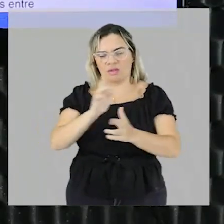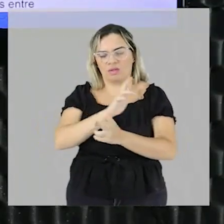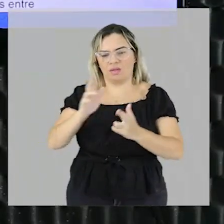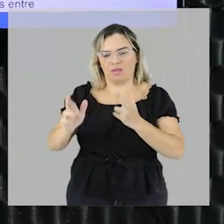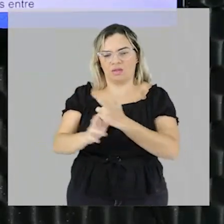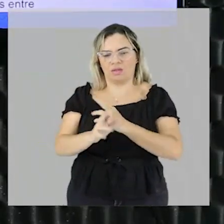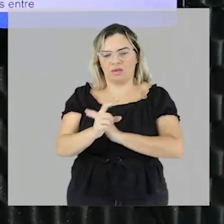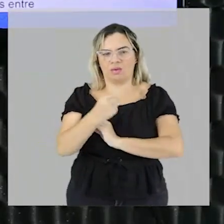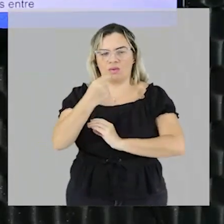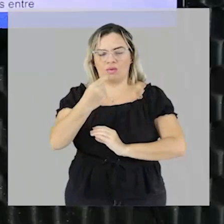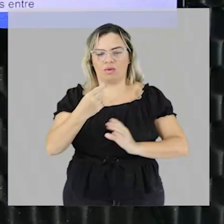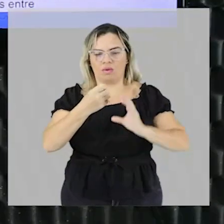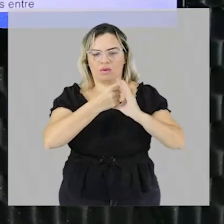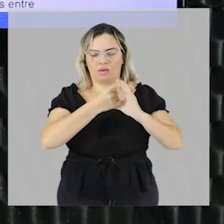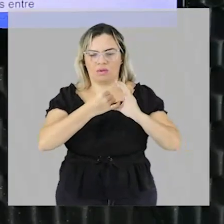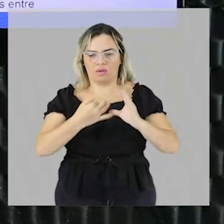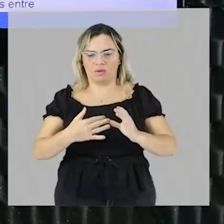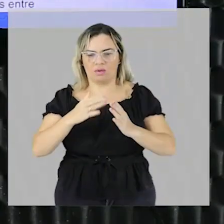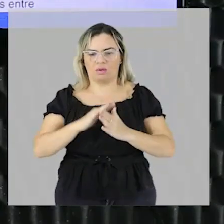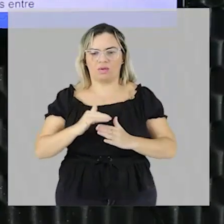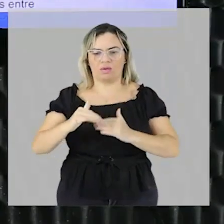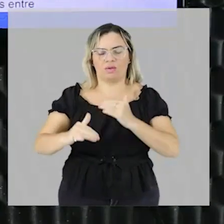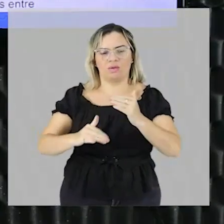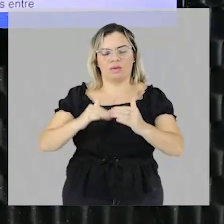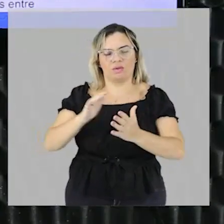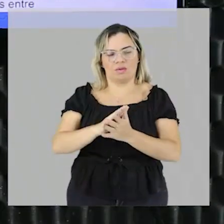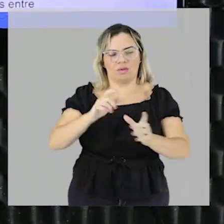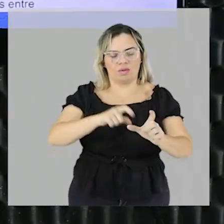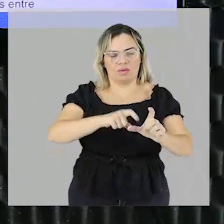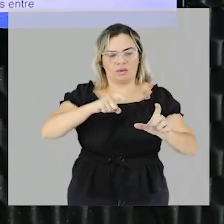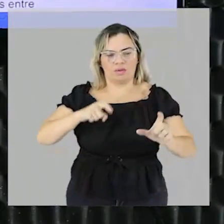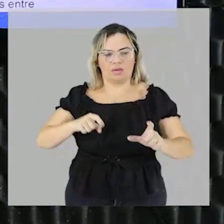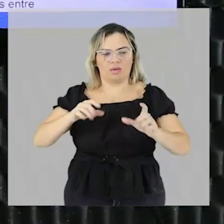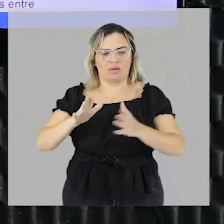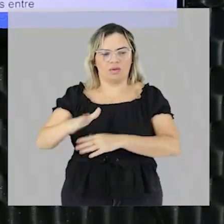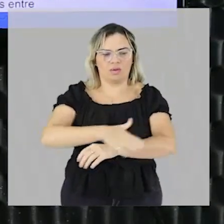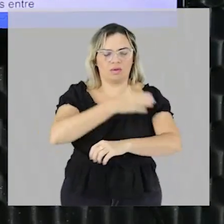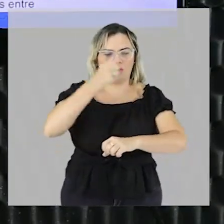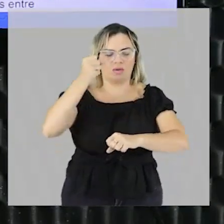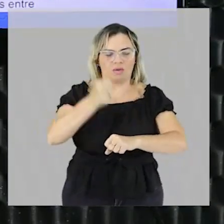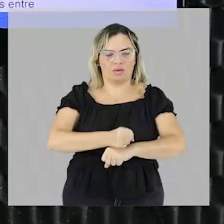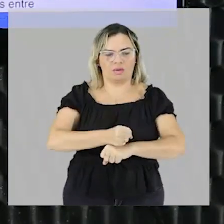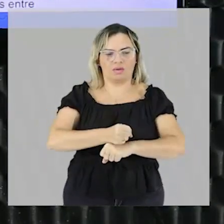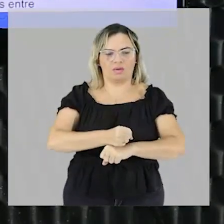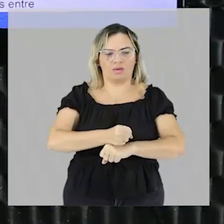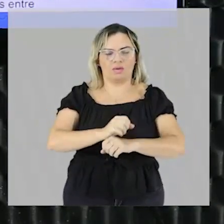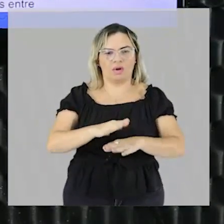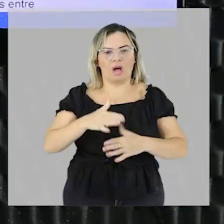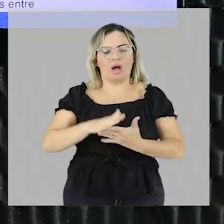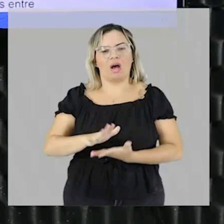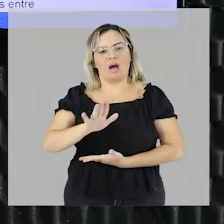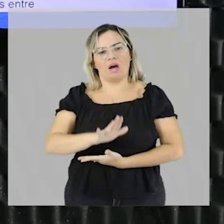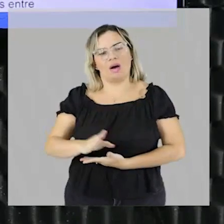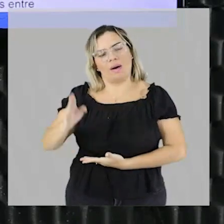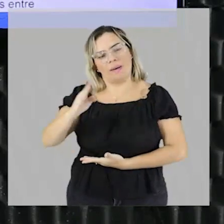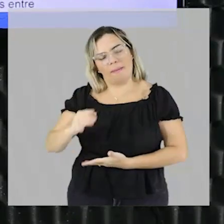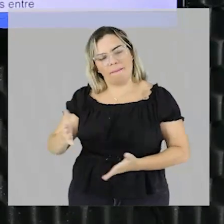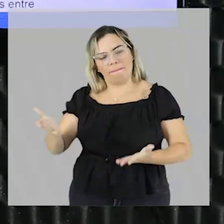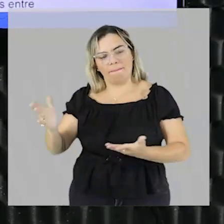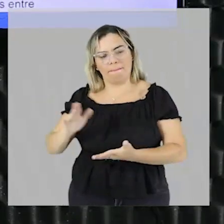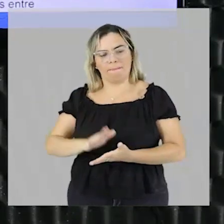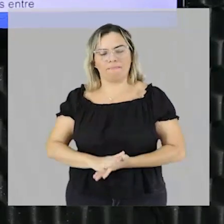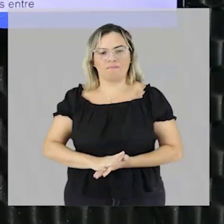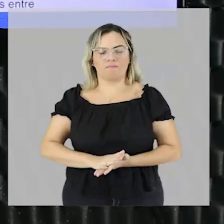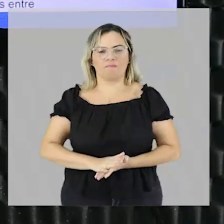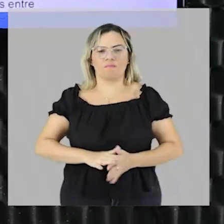relacionam-se a um aspecto do processo da independência da colônia luso-americana, porque, como eu falei, o movimento